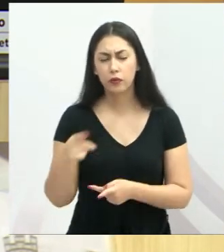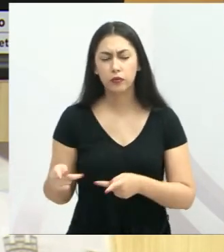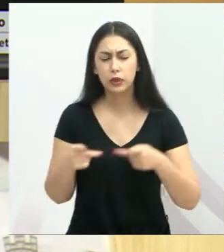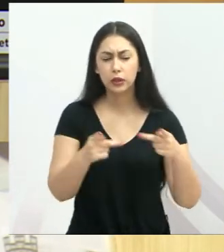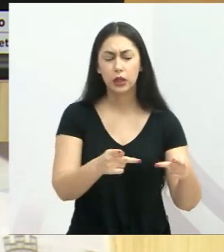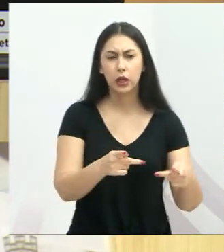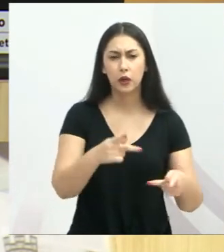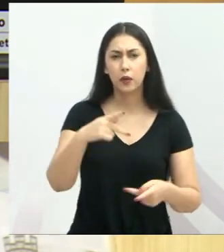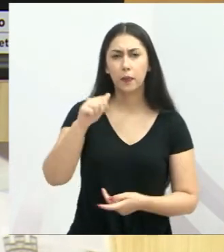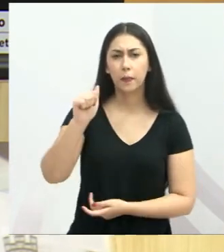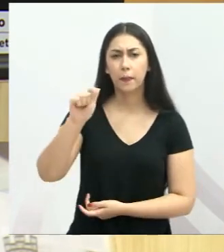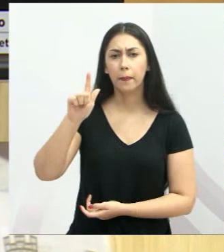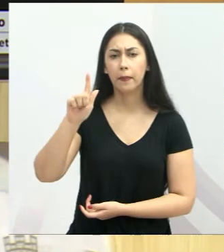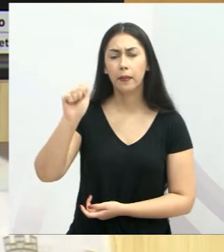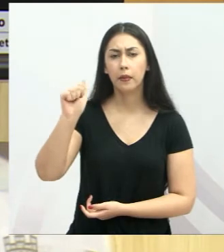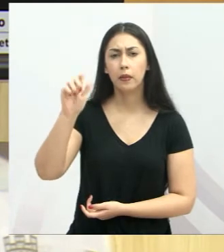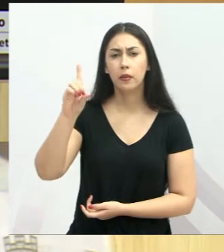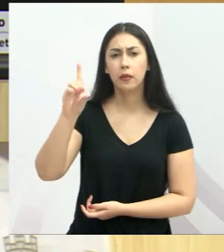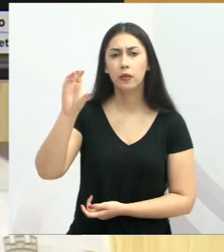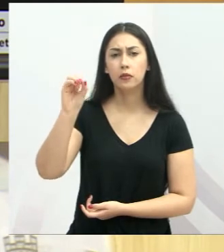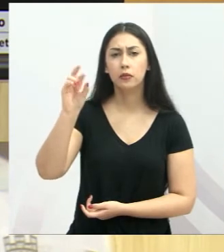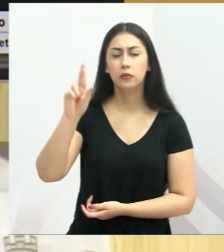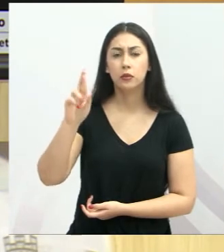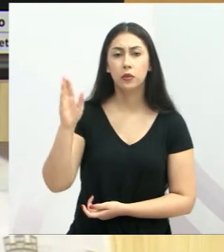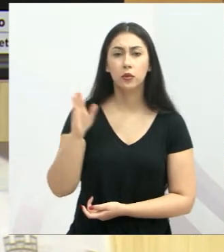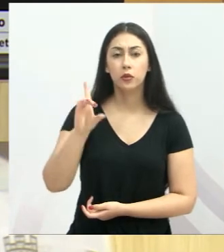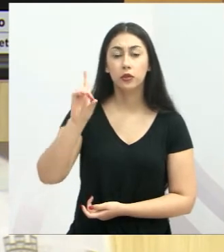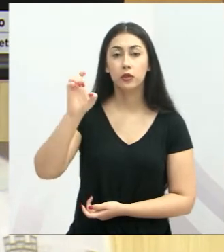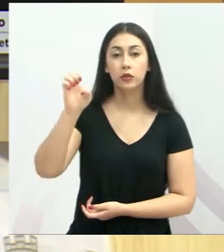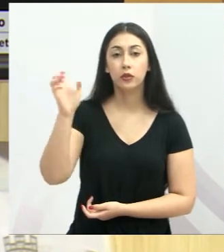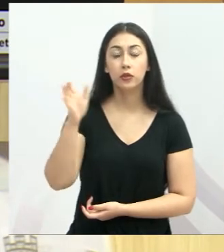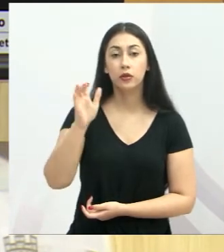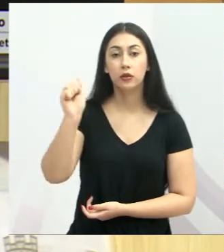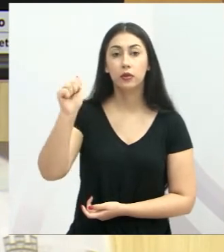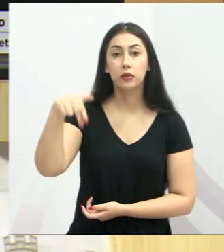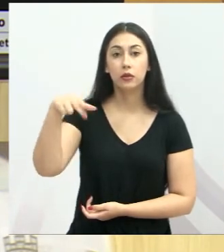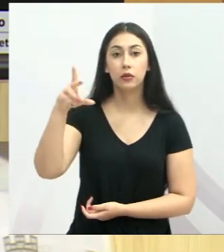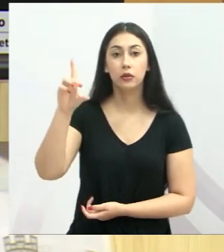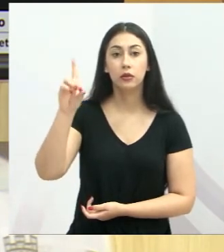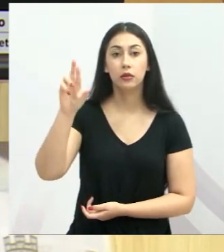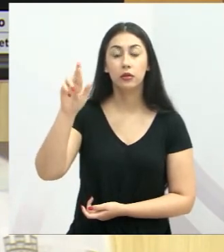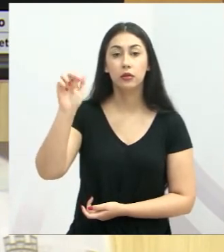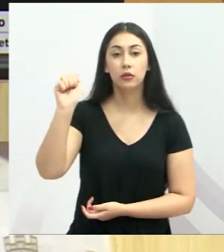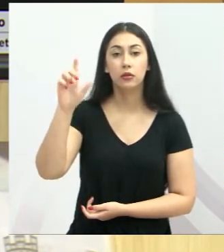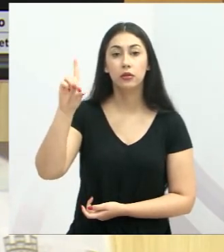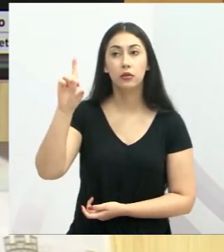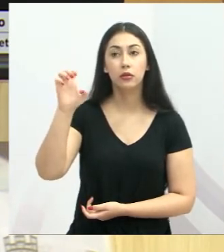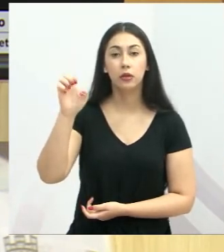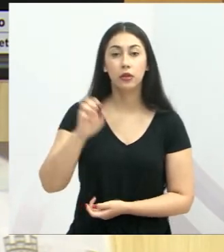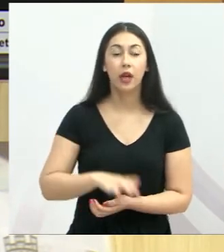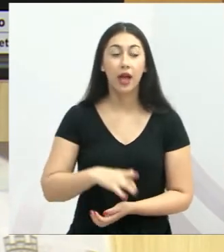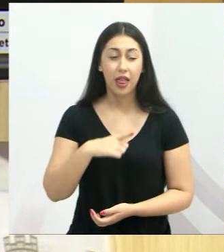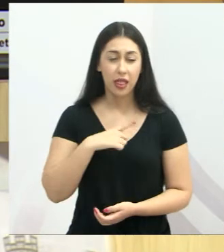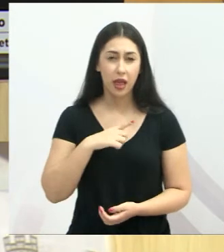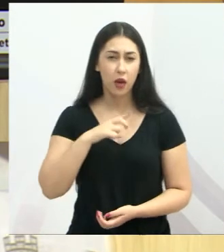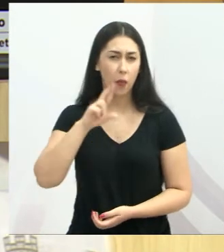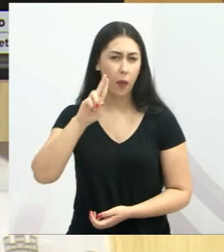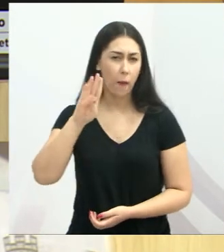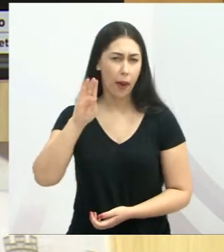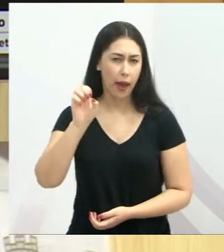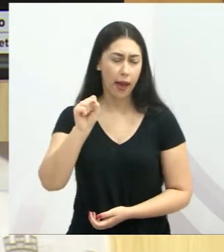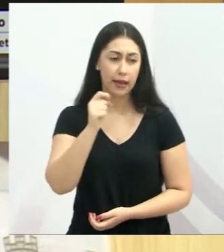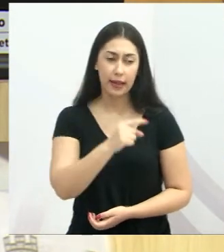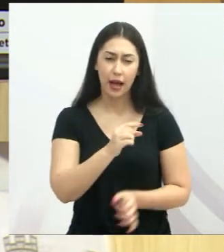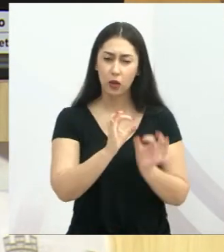Andrade e recebi reclamação do Parque Brasil, do postinho. Pagador de Andrade é um lugar muito longe,